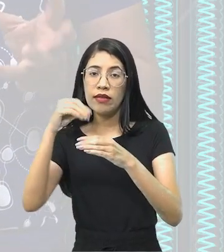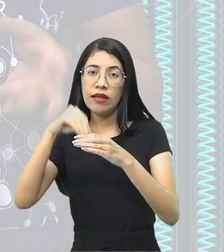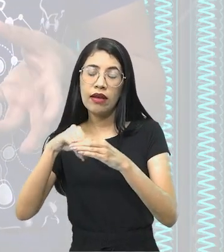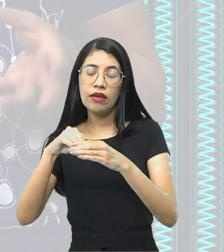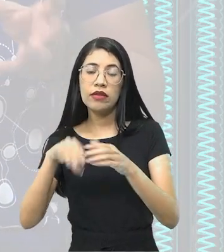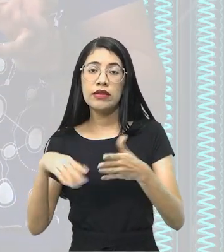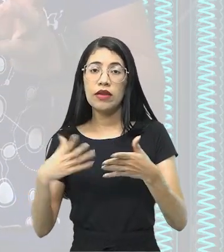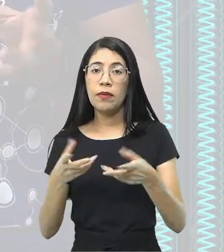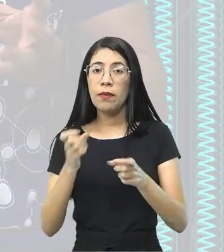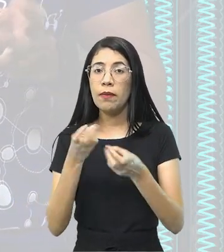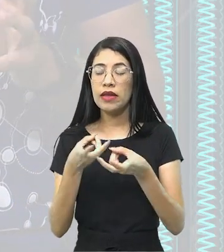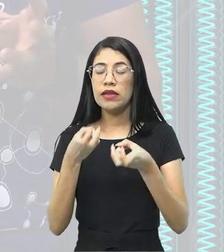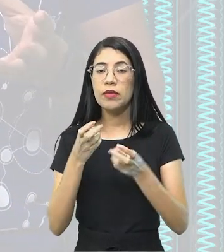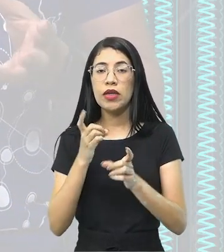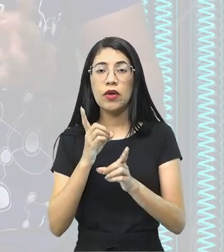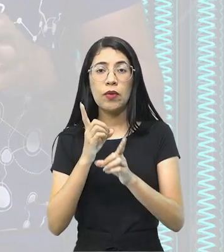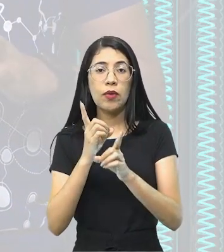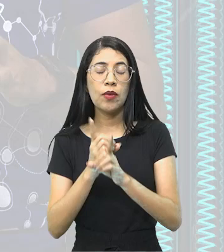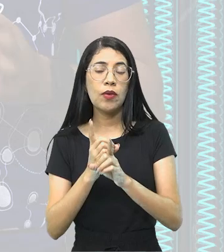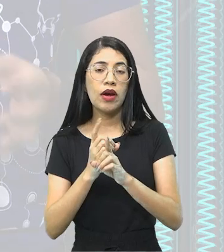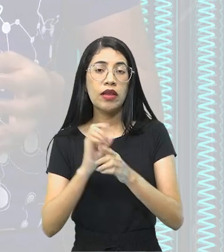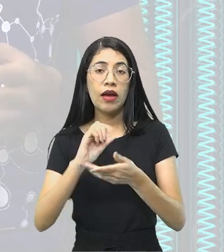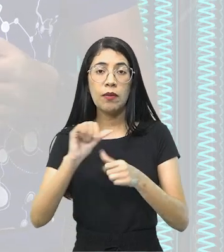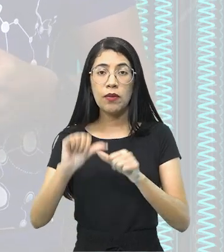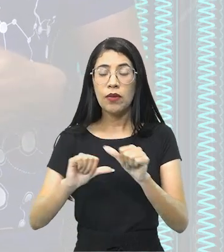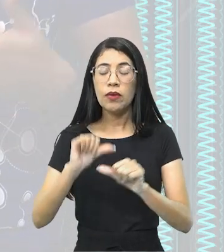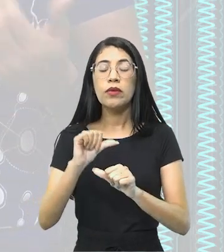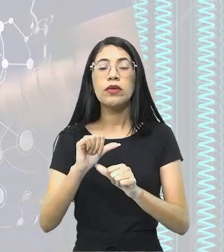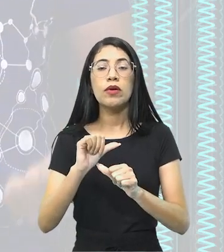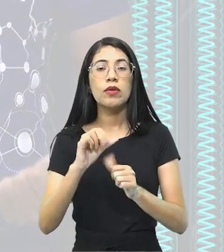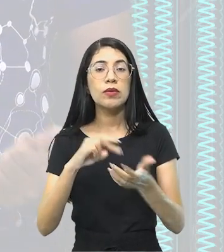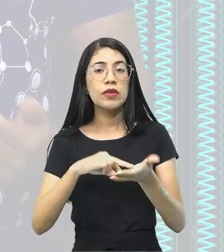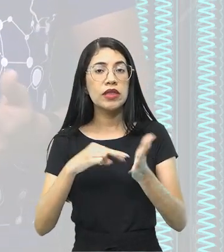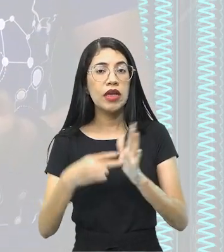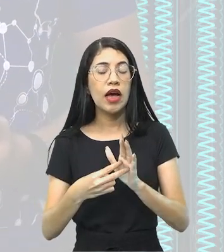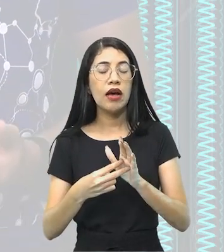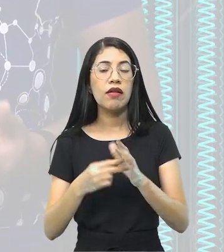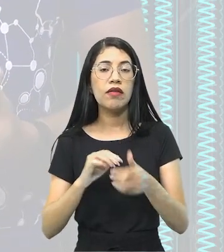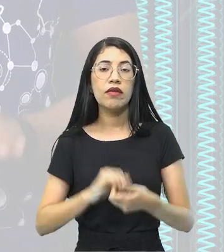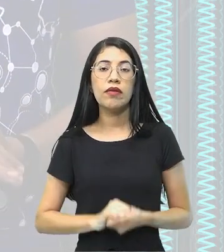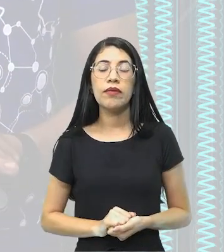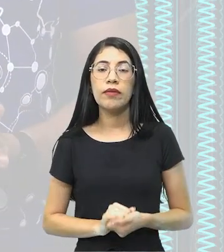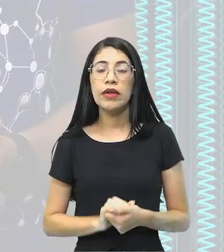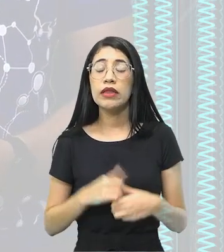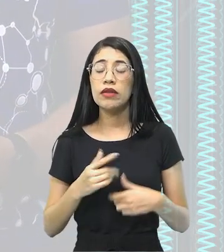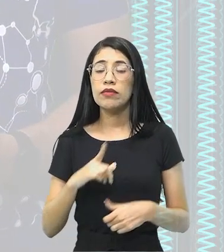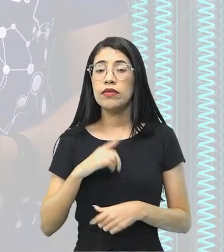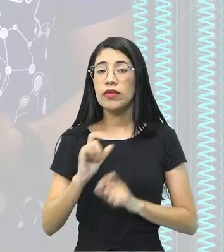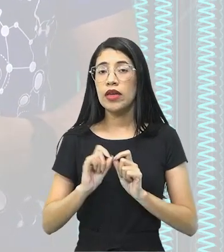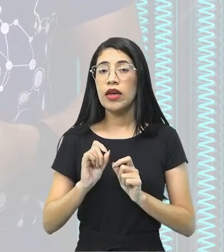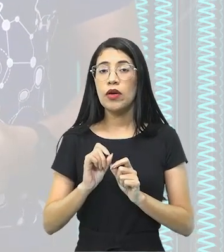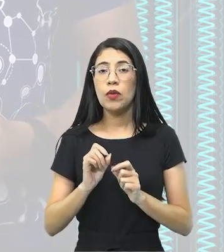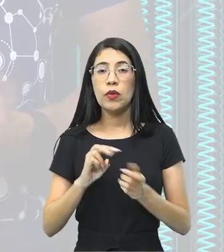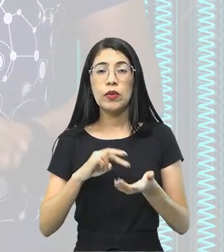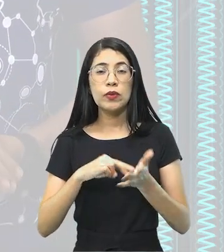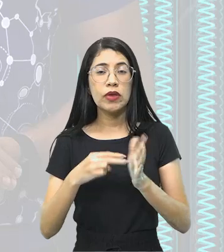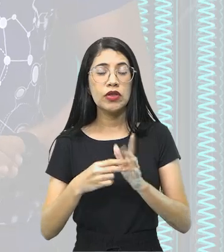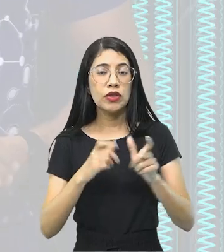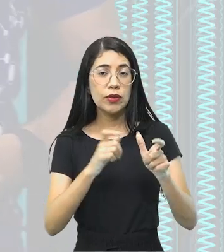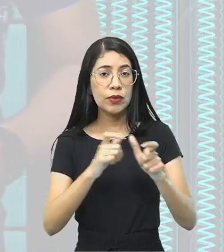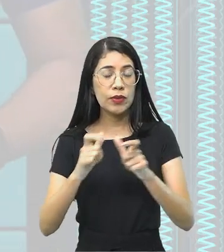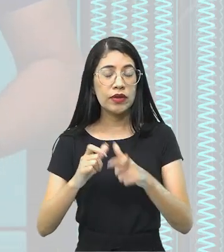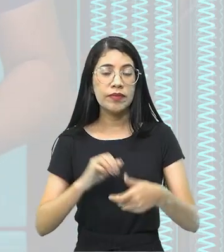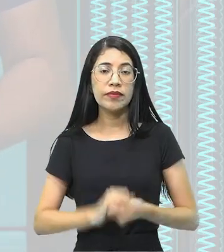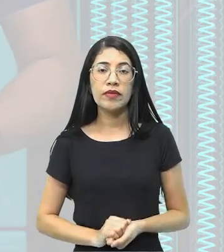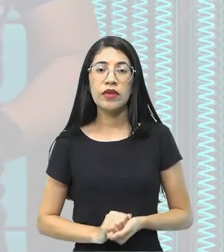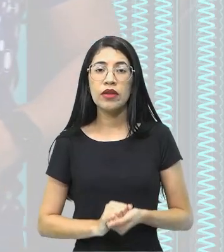verbo encontrar está sendo alterado, né? Modificado o sentido, atrás, de dentro. Logo, nós temos ideia de lugar. A ideia